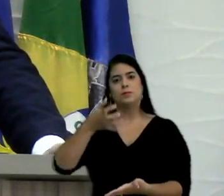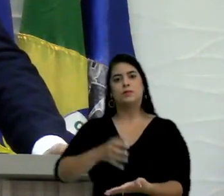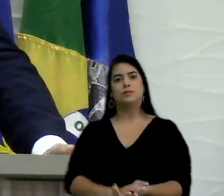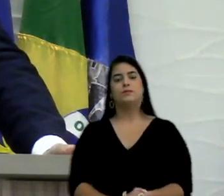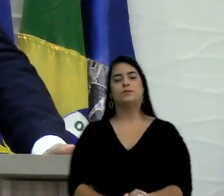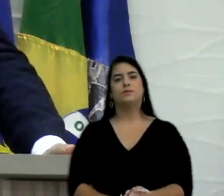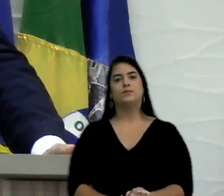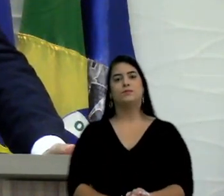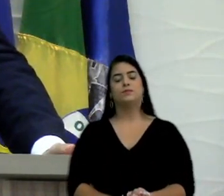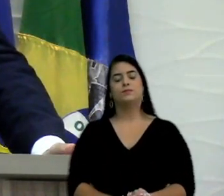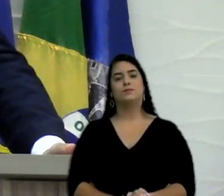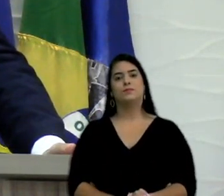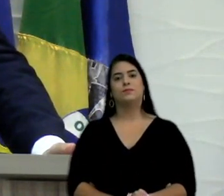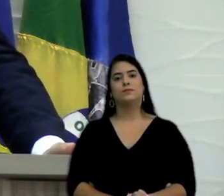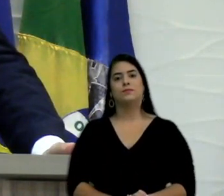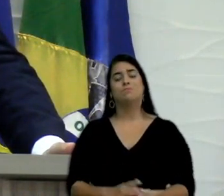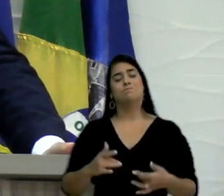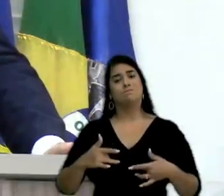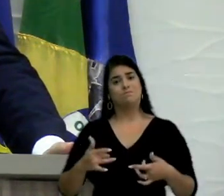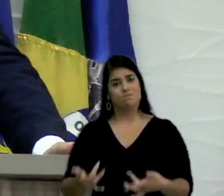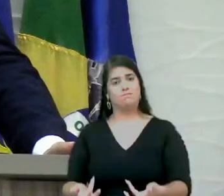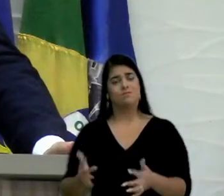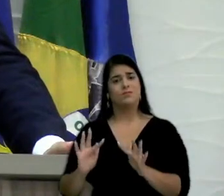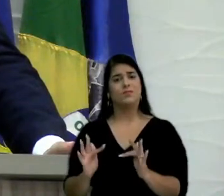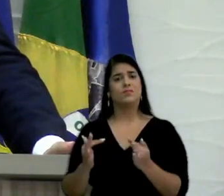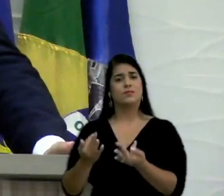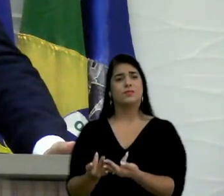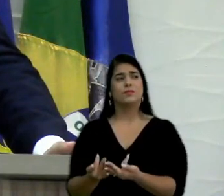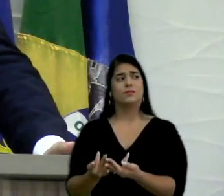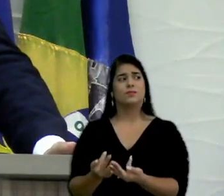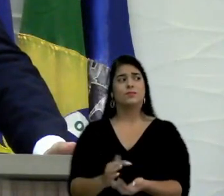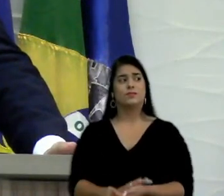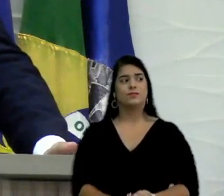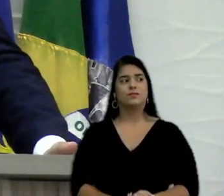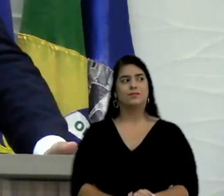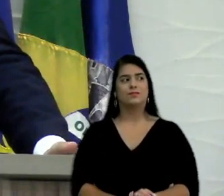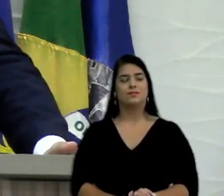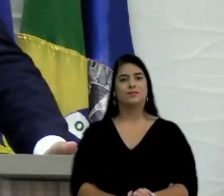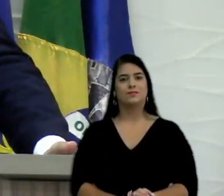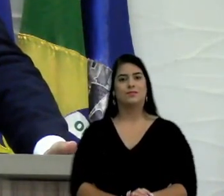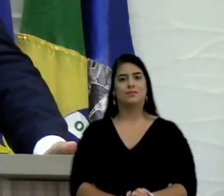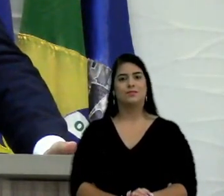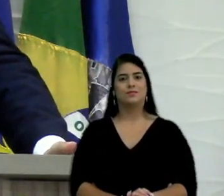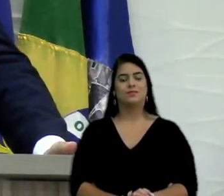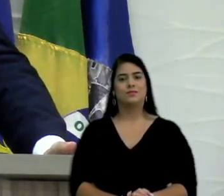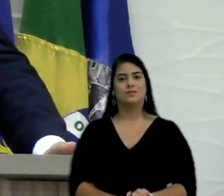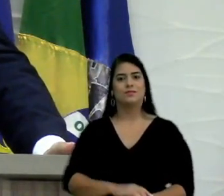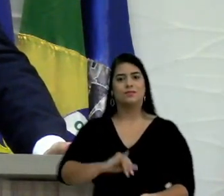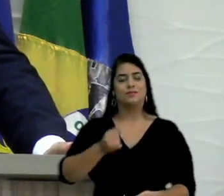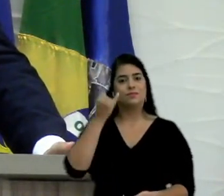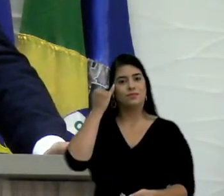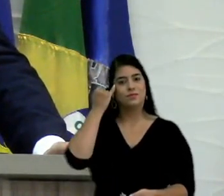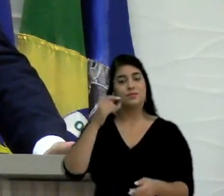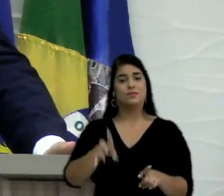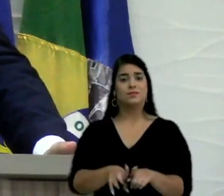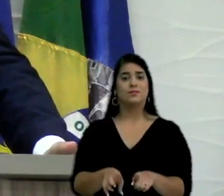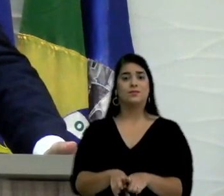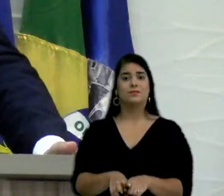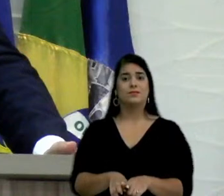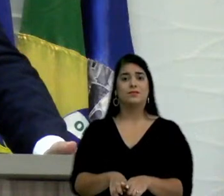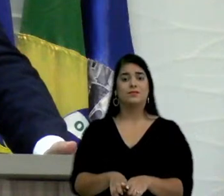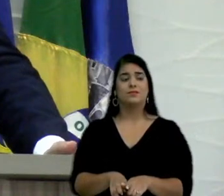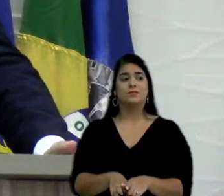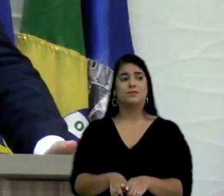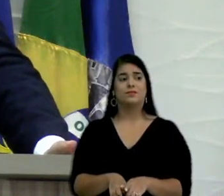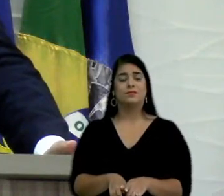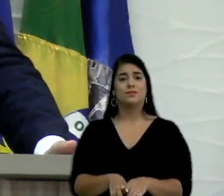desejando nosso pesar a família de jaric Araújo também ao nosso amigo jaric Júnior pelo